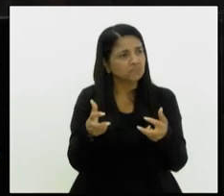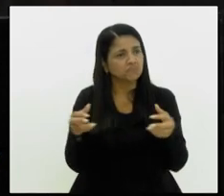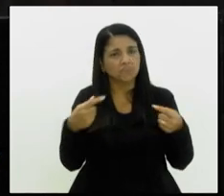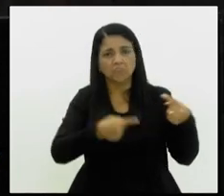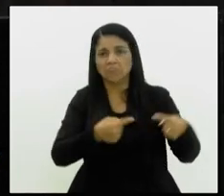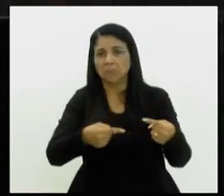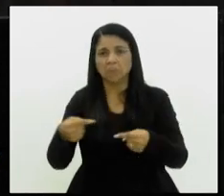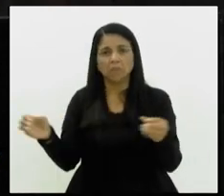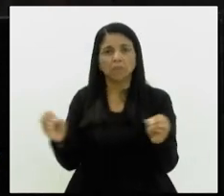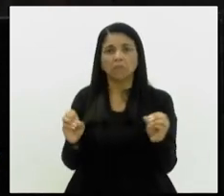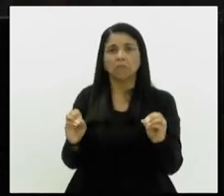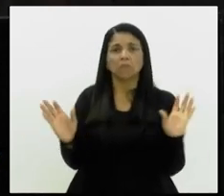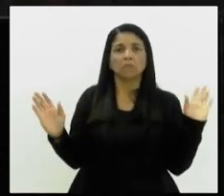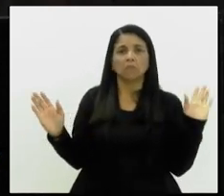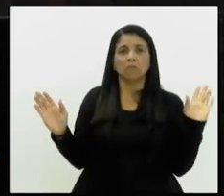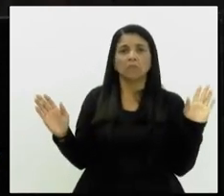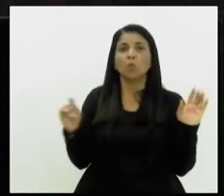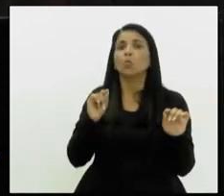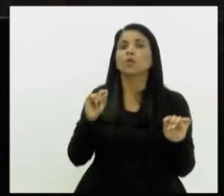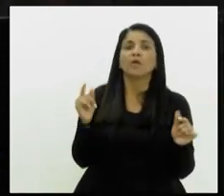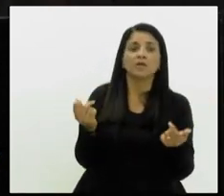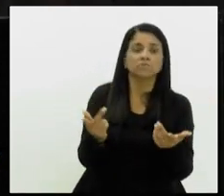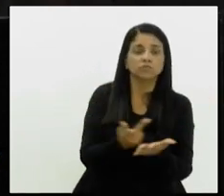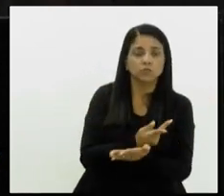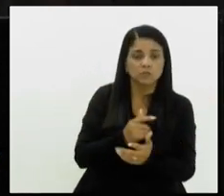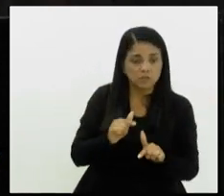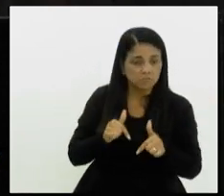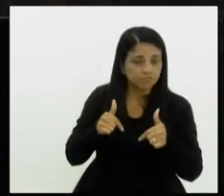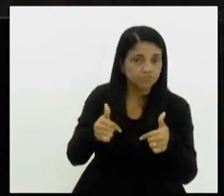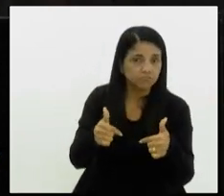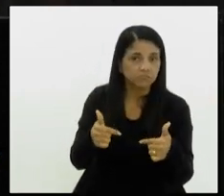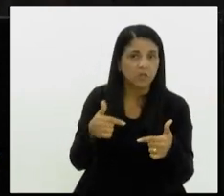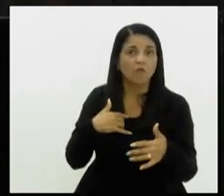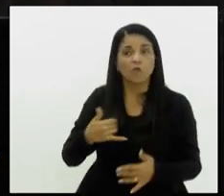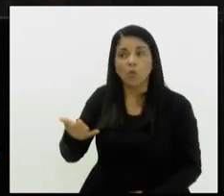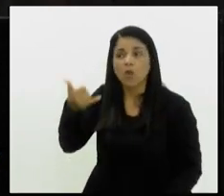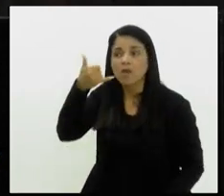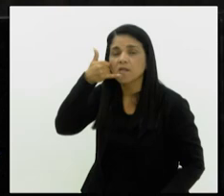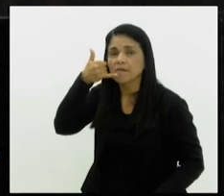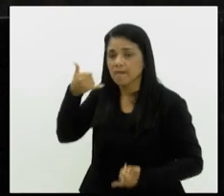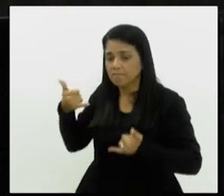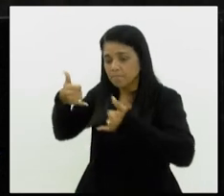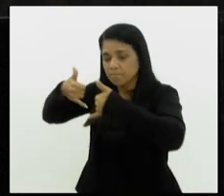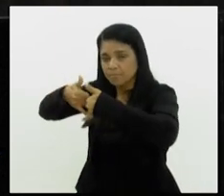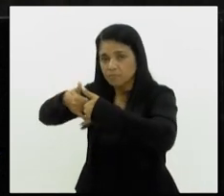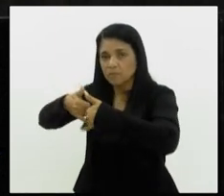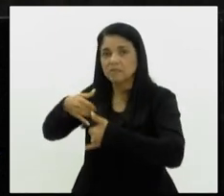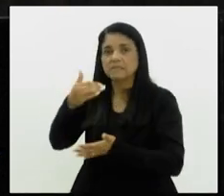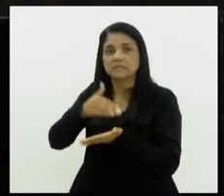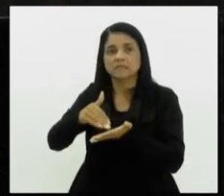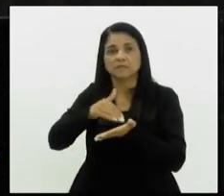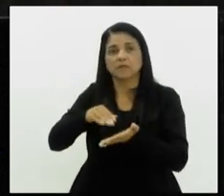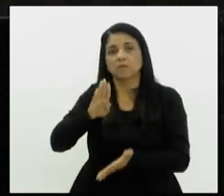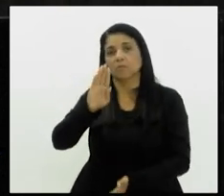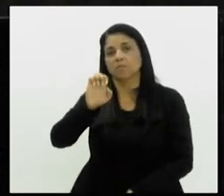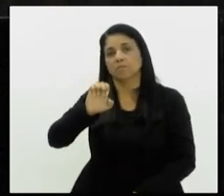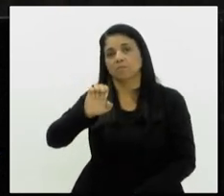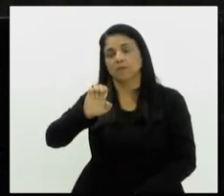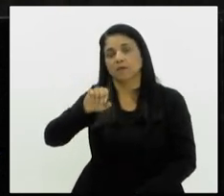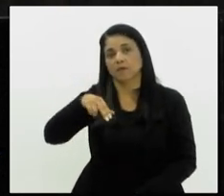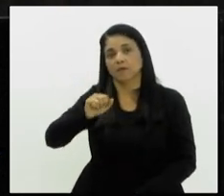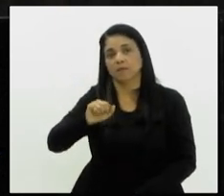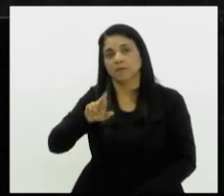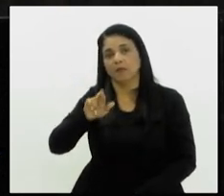fazer sobre isso. Eu até vou telefonar para o secretário Bernardo Rossi, mas achei